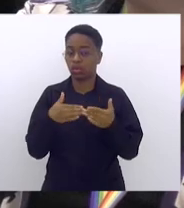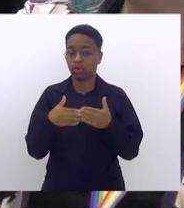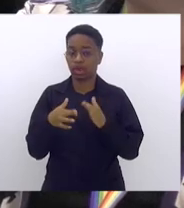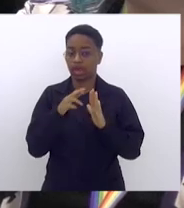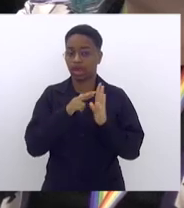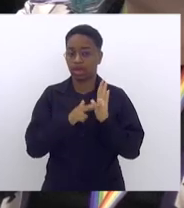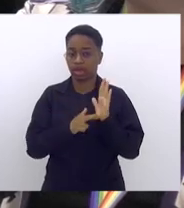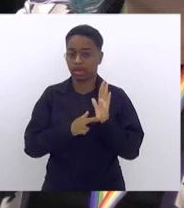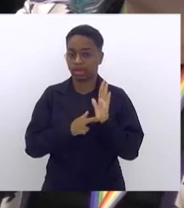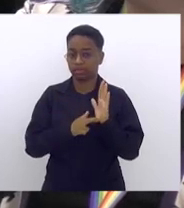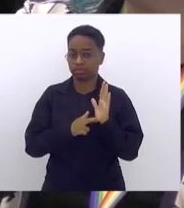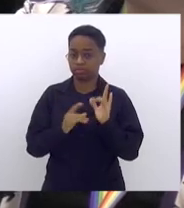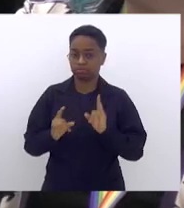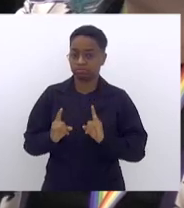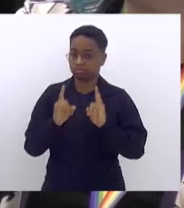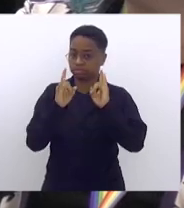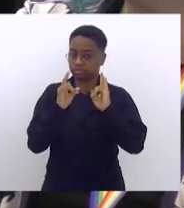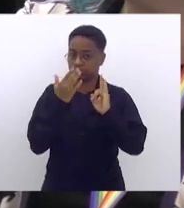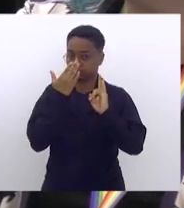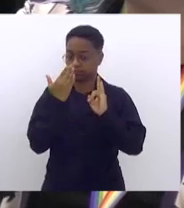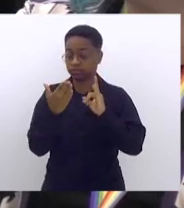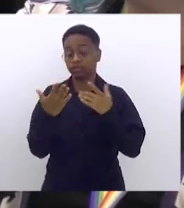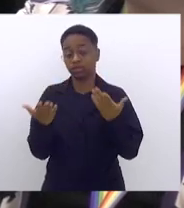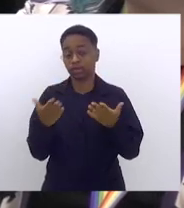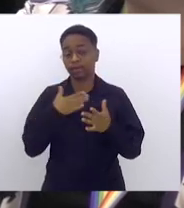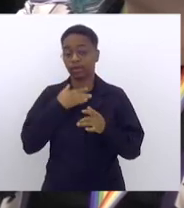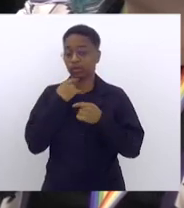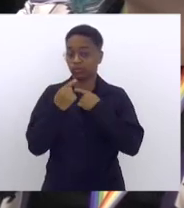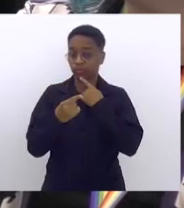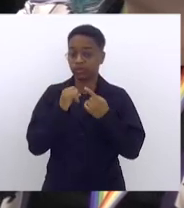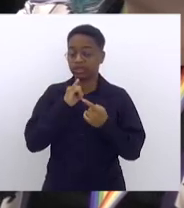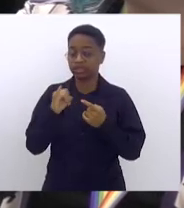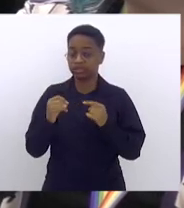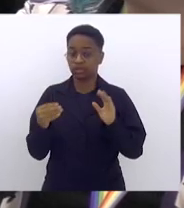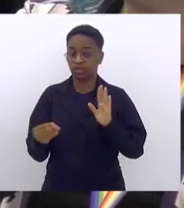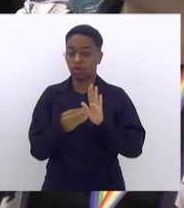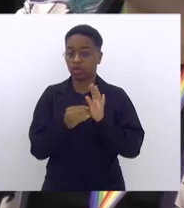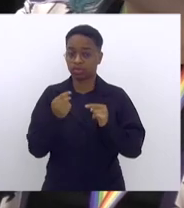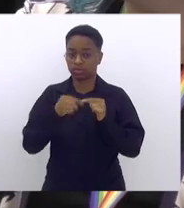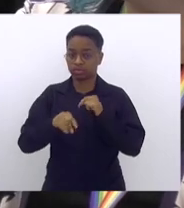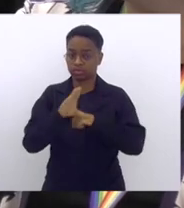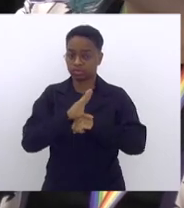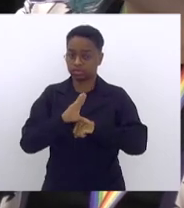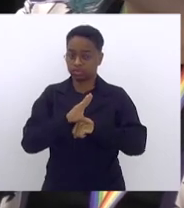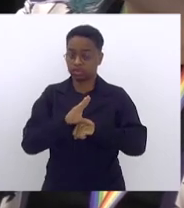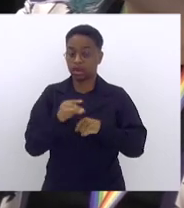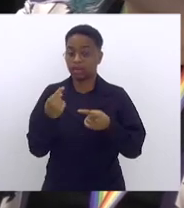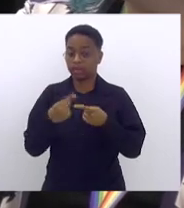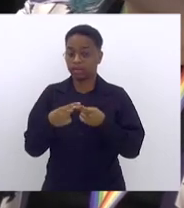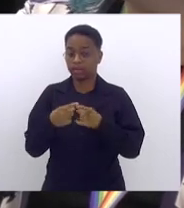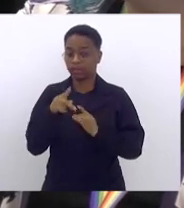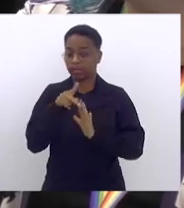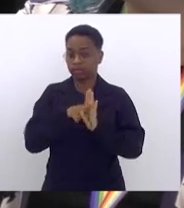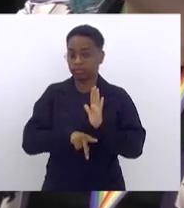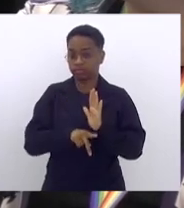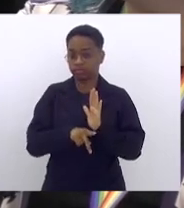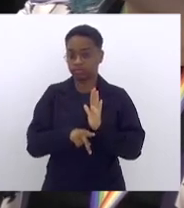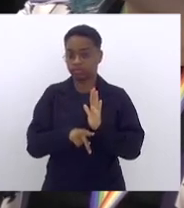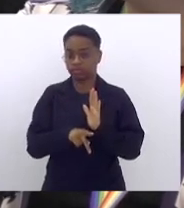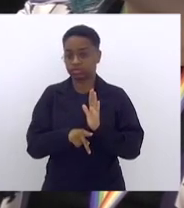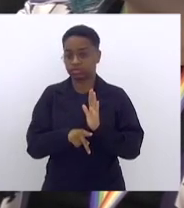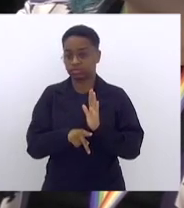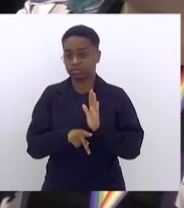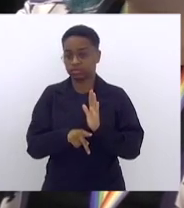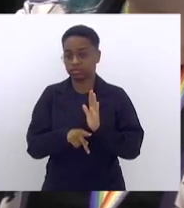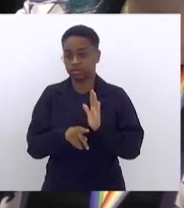de fachada. Então, a minha dúvida é se ele deveria cair pela inconstitucionalidade ou não, é porque o projeto, na verdade... Ele pode ter uma competência